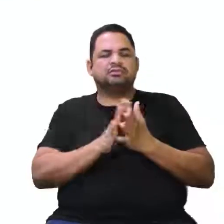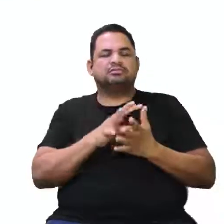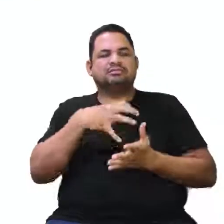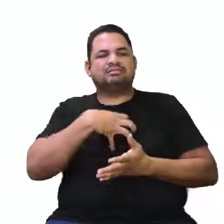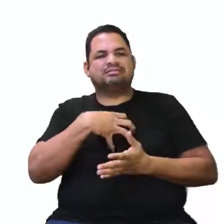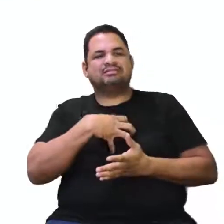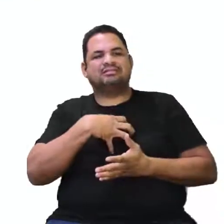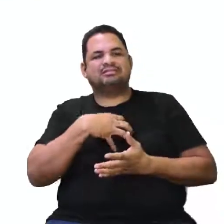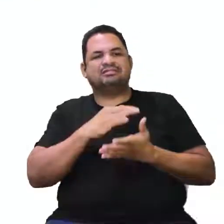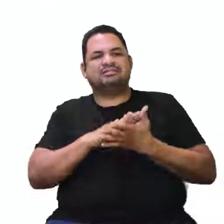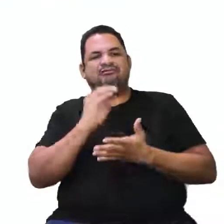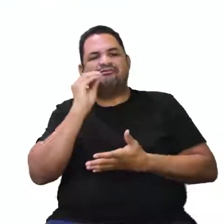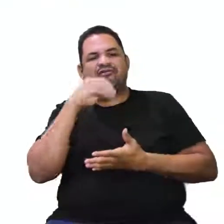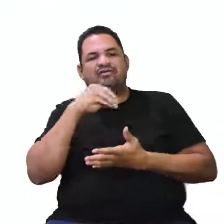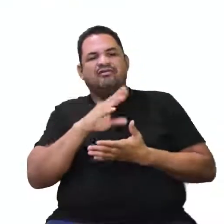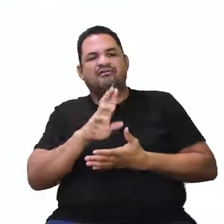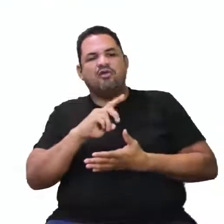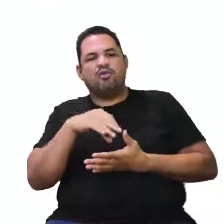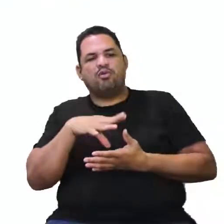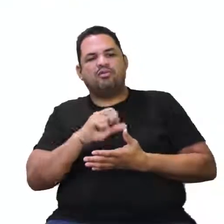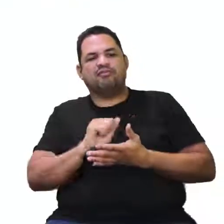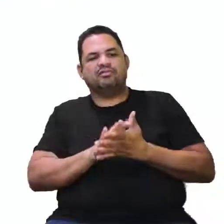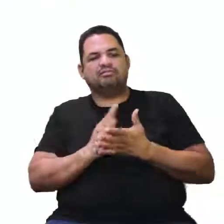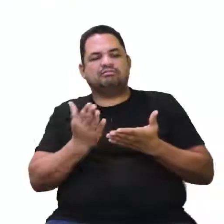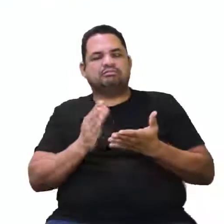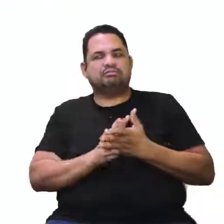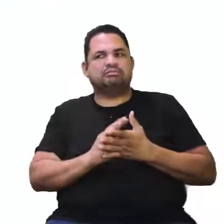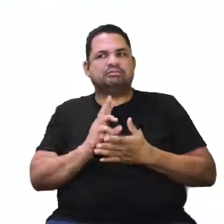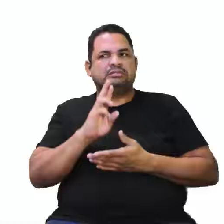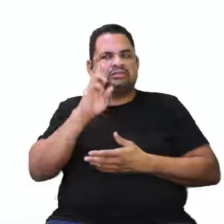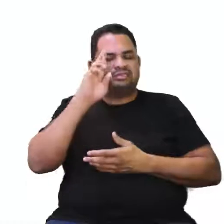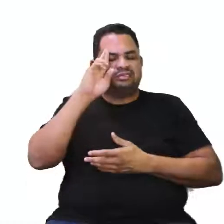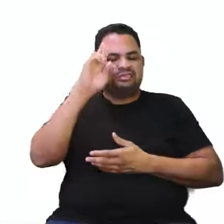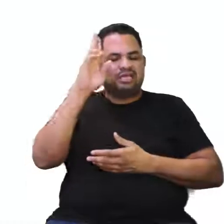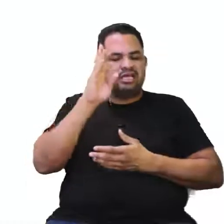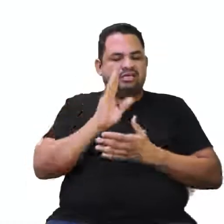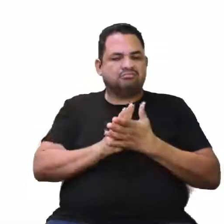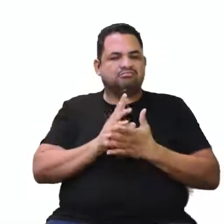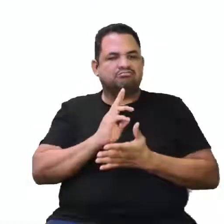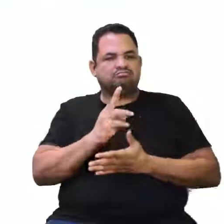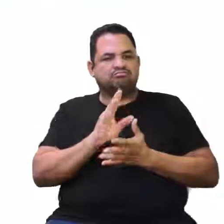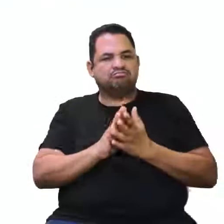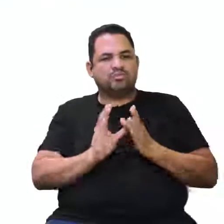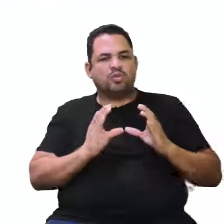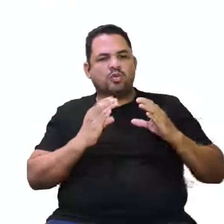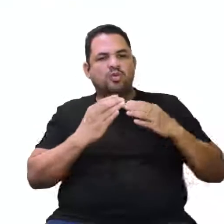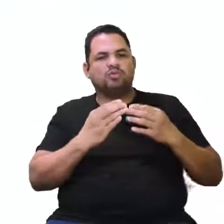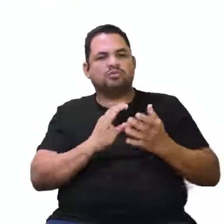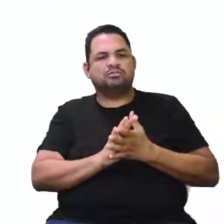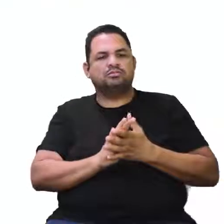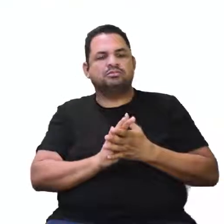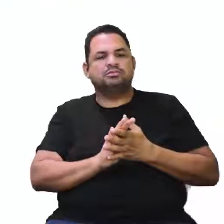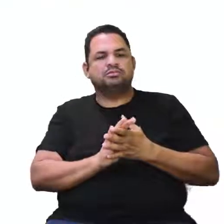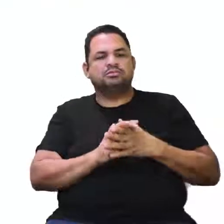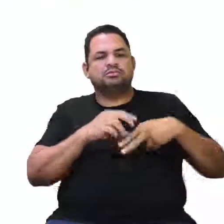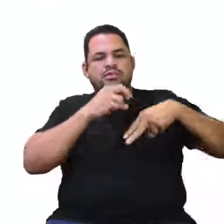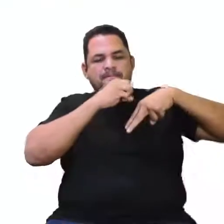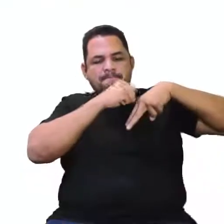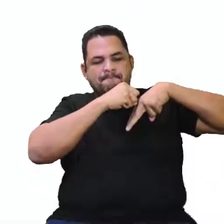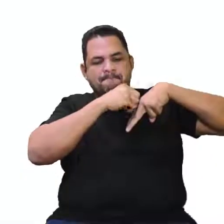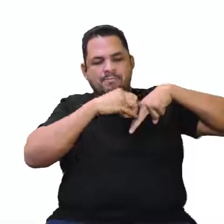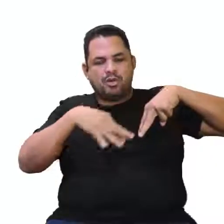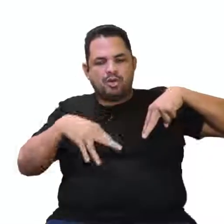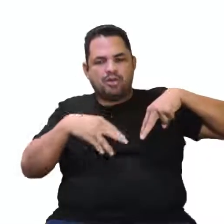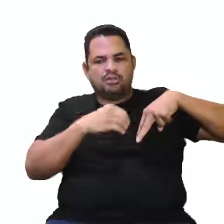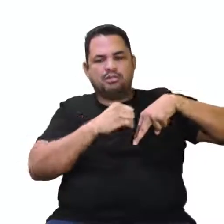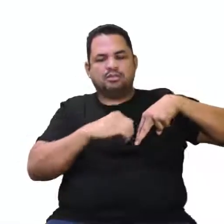se sente mais vulnerável, volúvel, passa a seguir alguns líderes, alguns grupos, a moda, tem